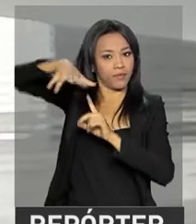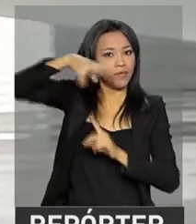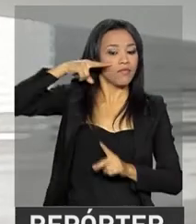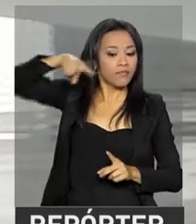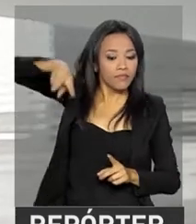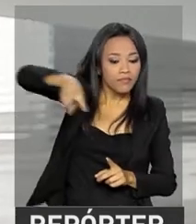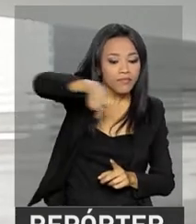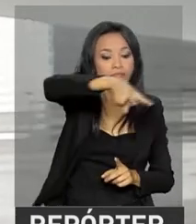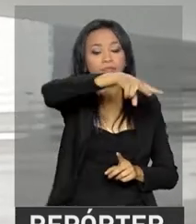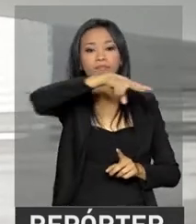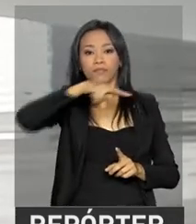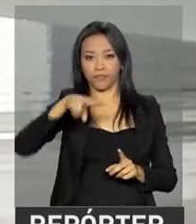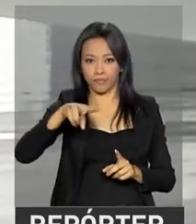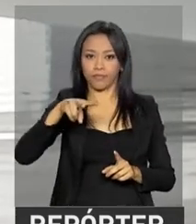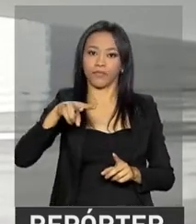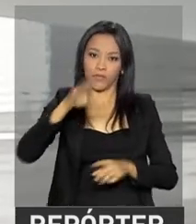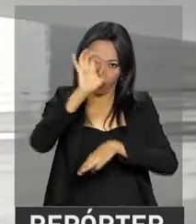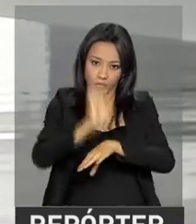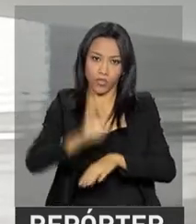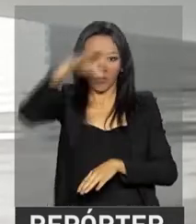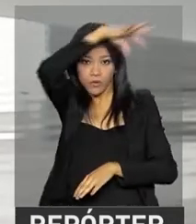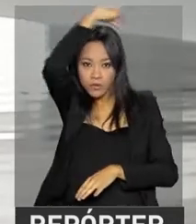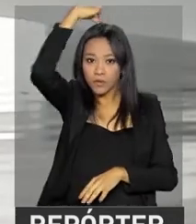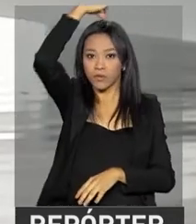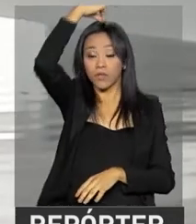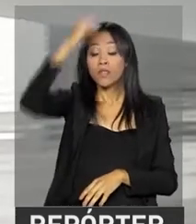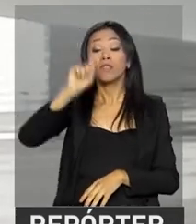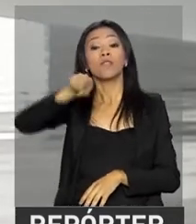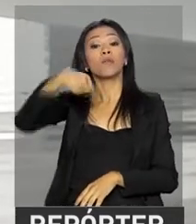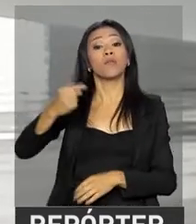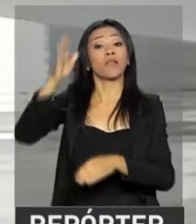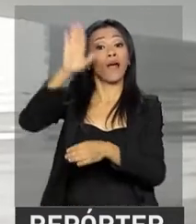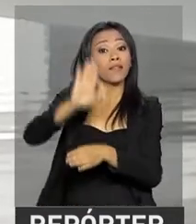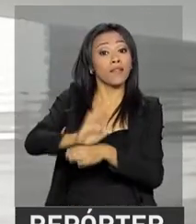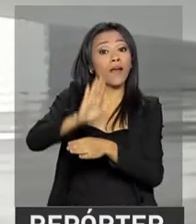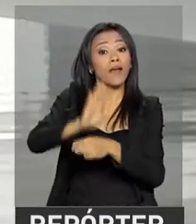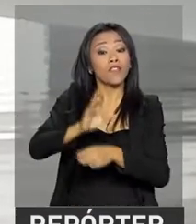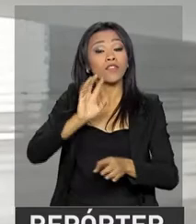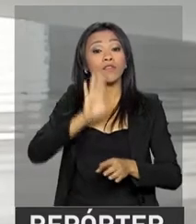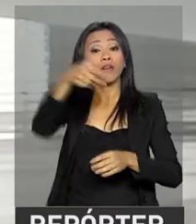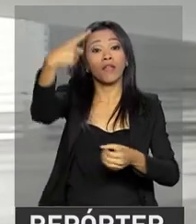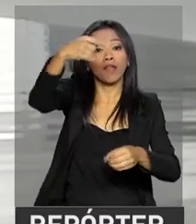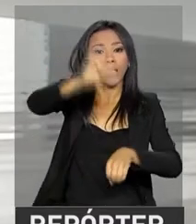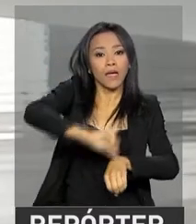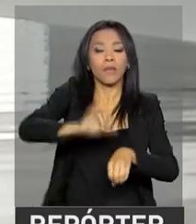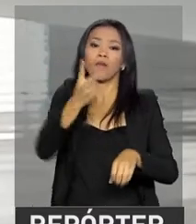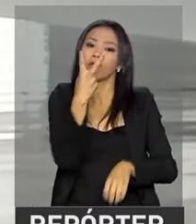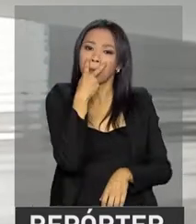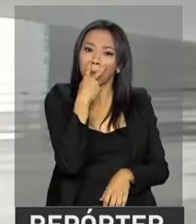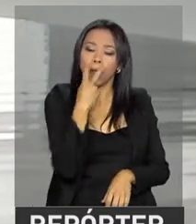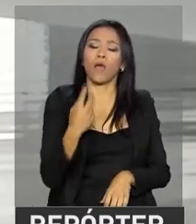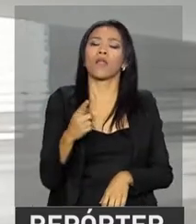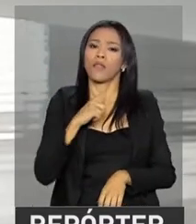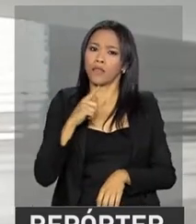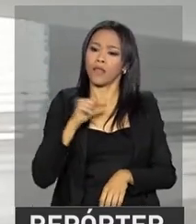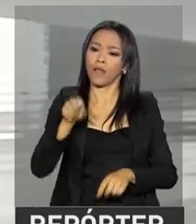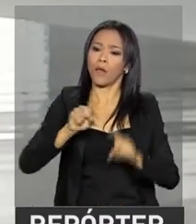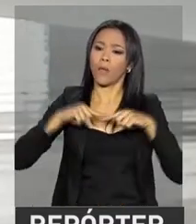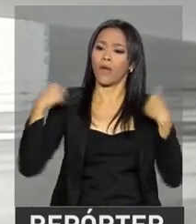no norte do estado. E à tarde, Rodrigo Maia vai à Vitória, onde participa de uma reunião com o setor de